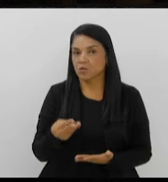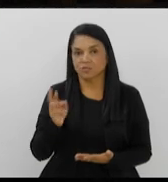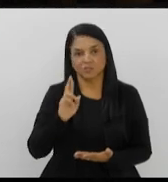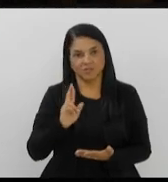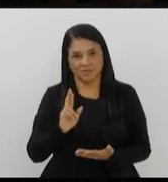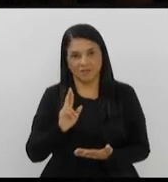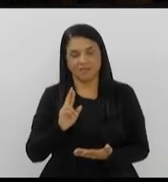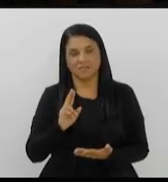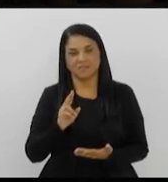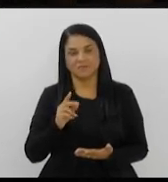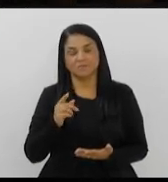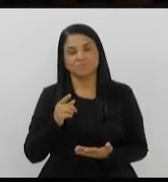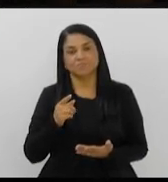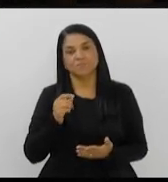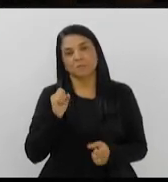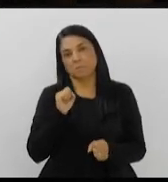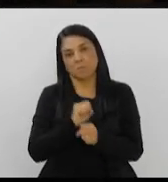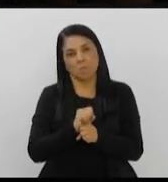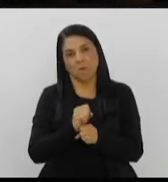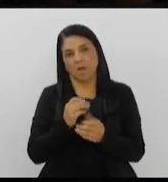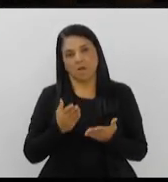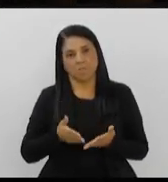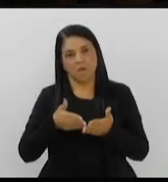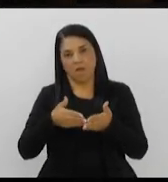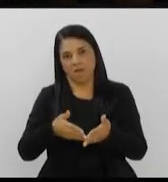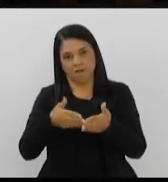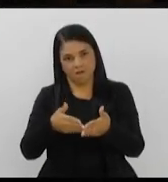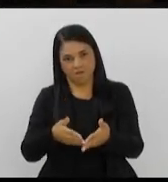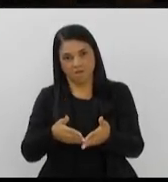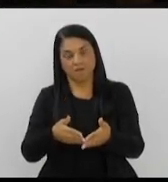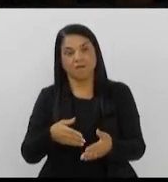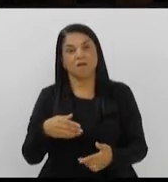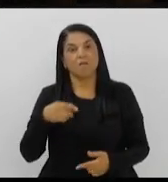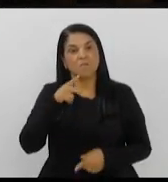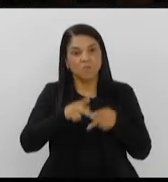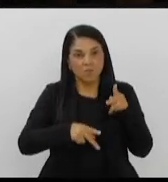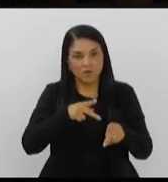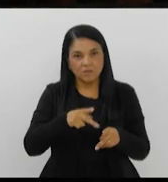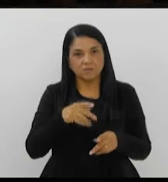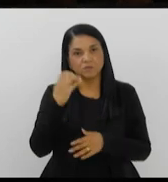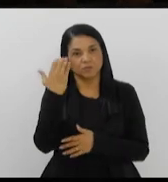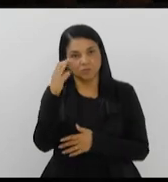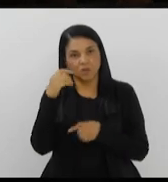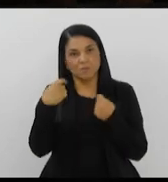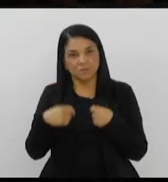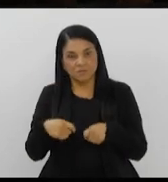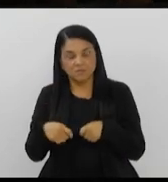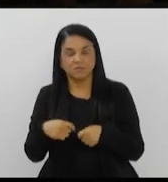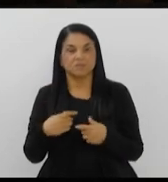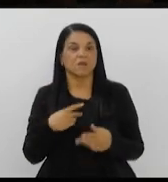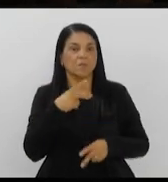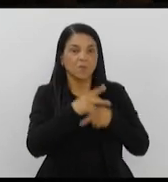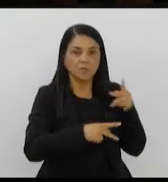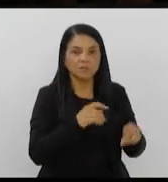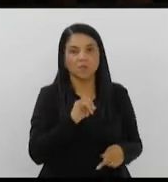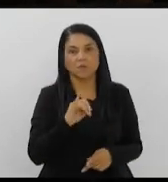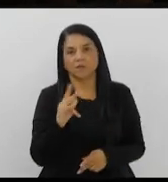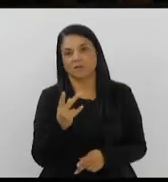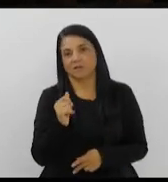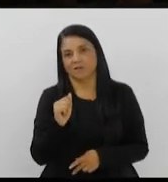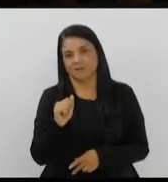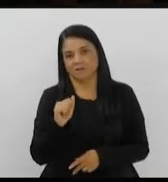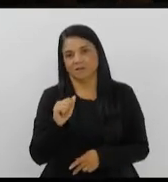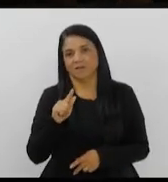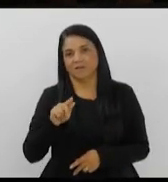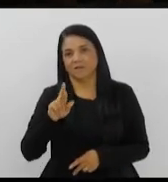que o serviço não seja interrompido. Porque a população de Niterói precisa, a população da Ilha Grande precisa, a